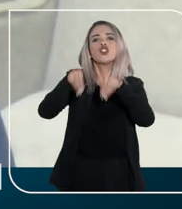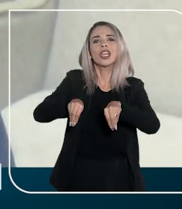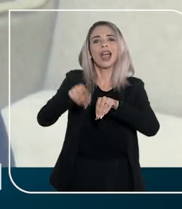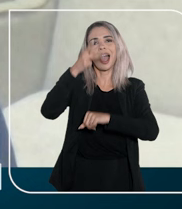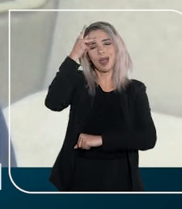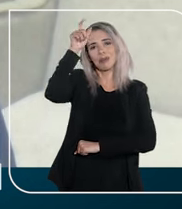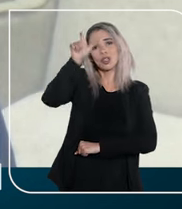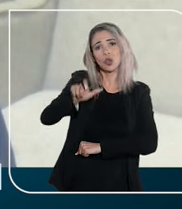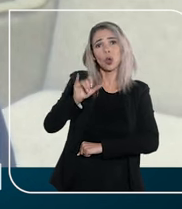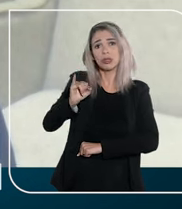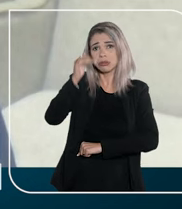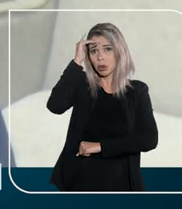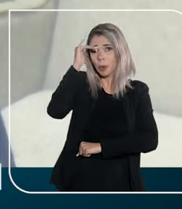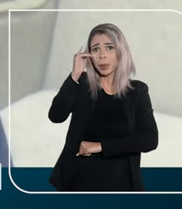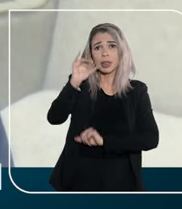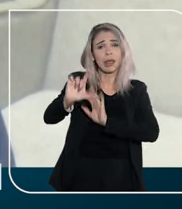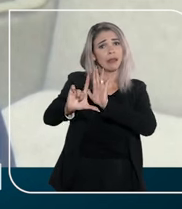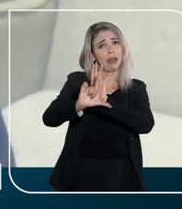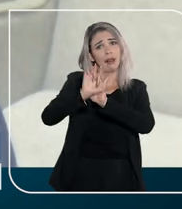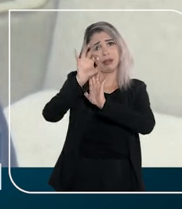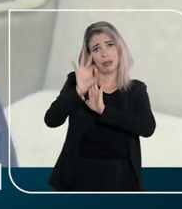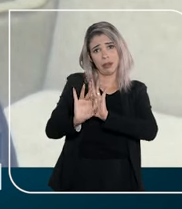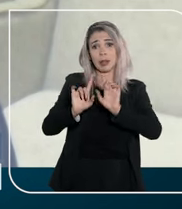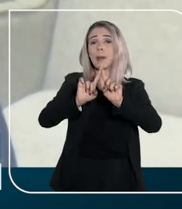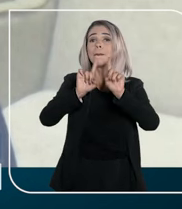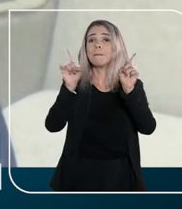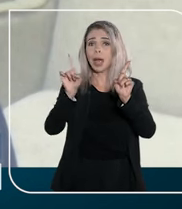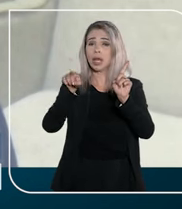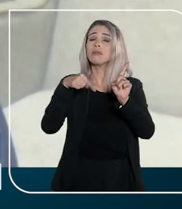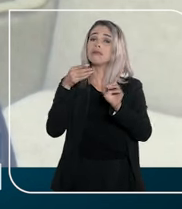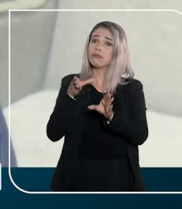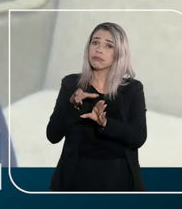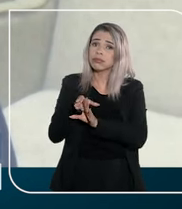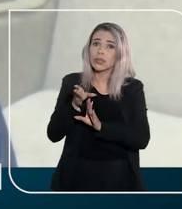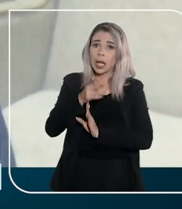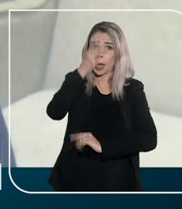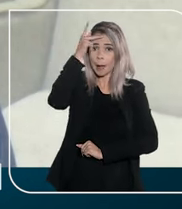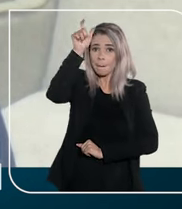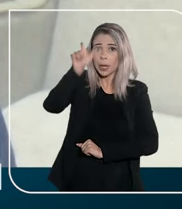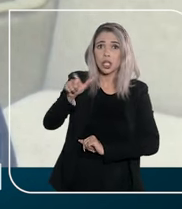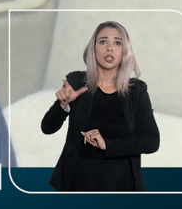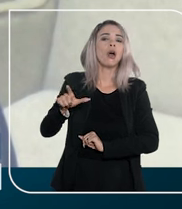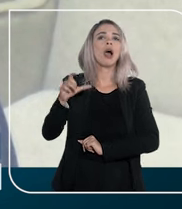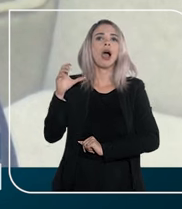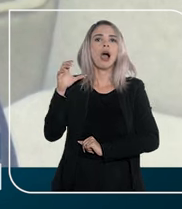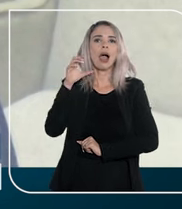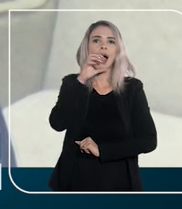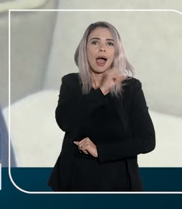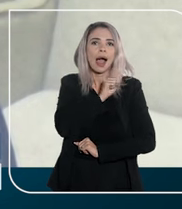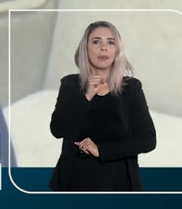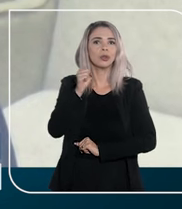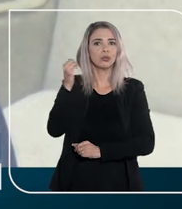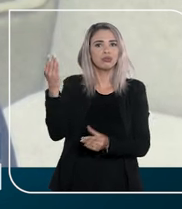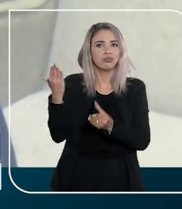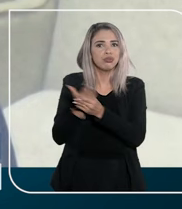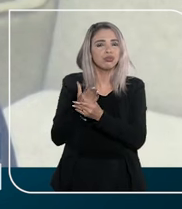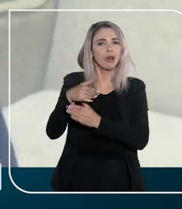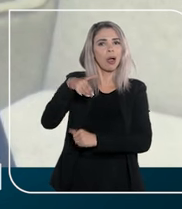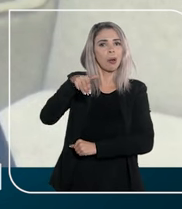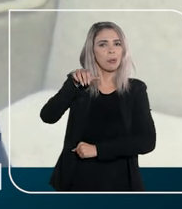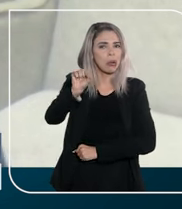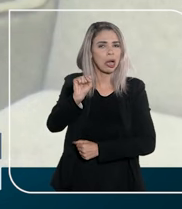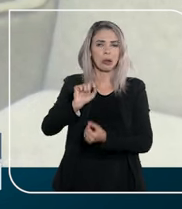da lei. É lógico que se recomenda que os candidatos possam, o quanto antes, ajuizar